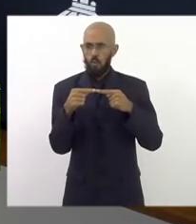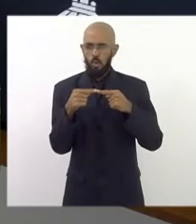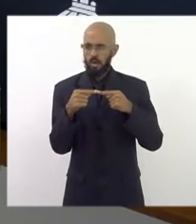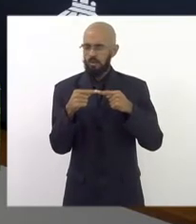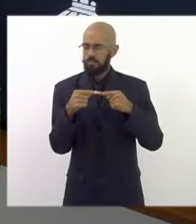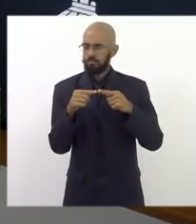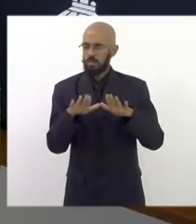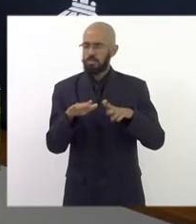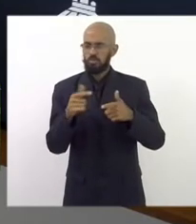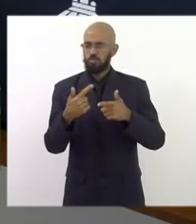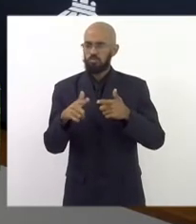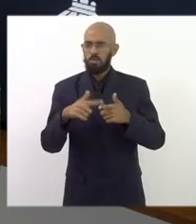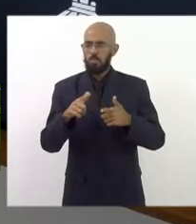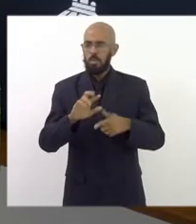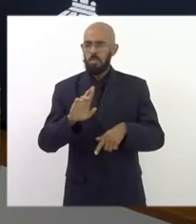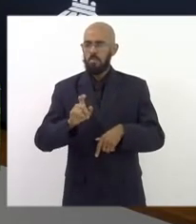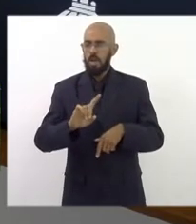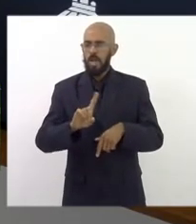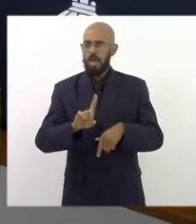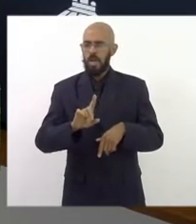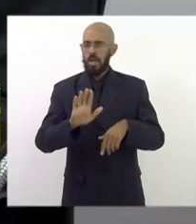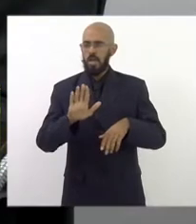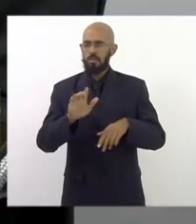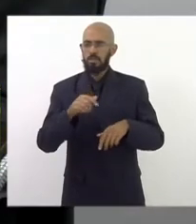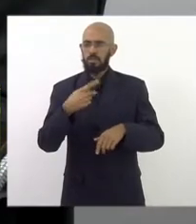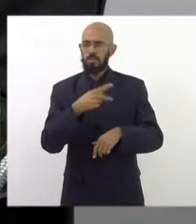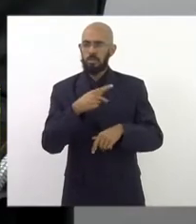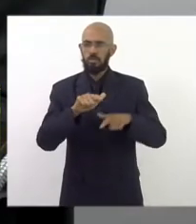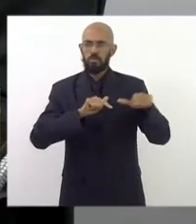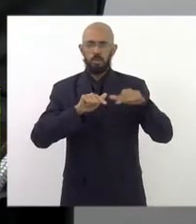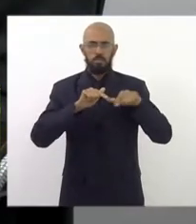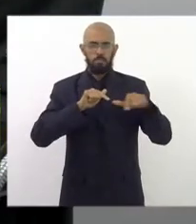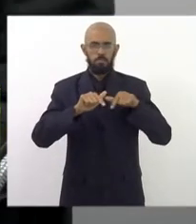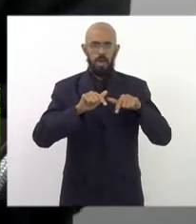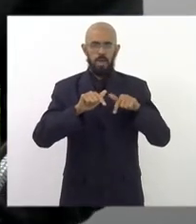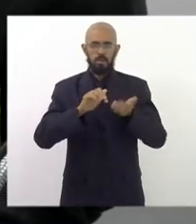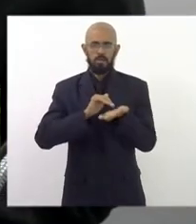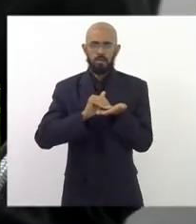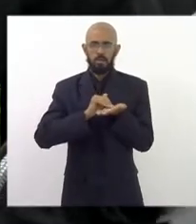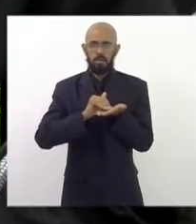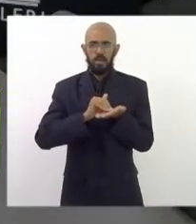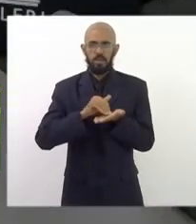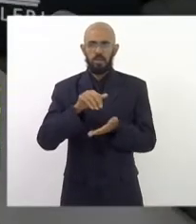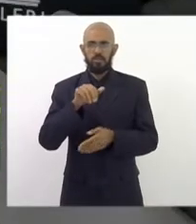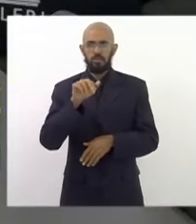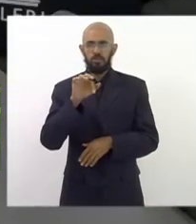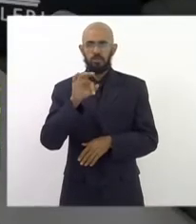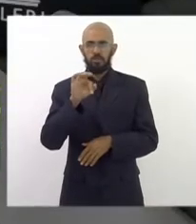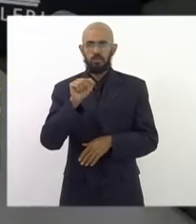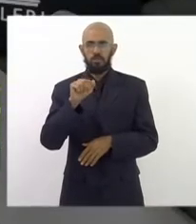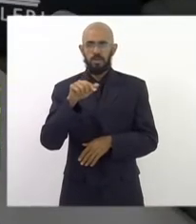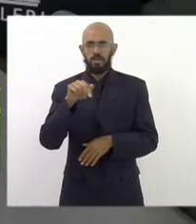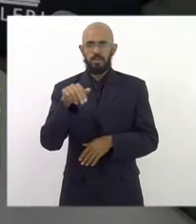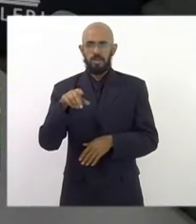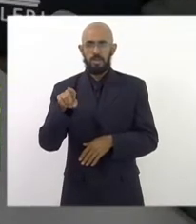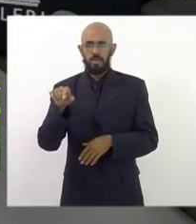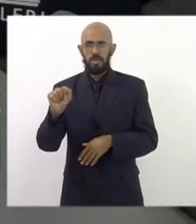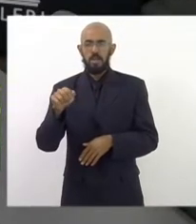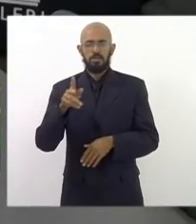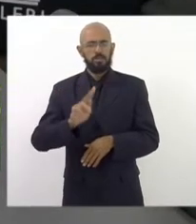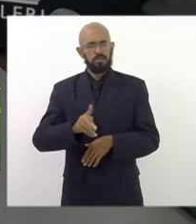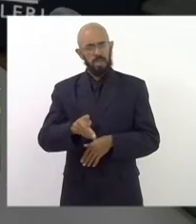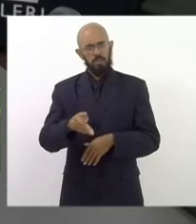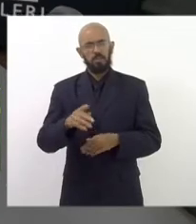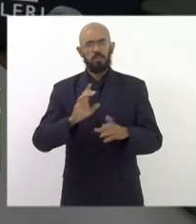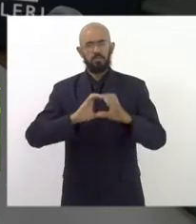nenhum nisso, mas, assim, o seu trabalho à frente da Secretaria de Fazenda sempre foi marcado por muito diálogo e muita abertura